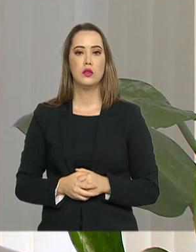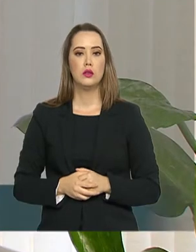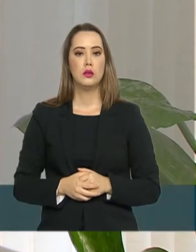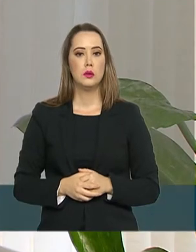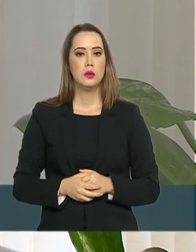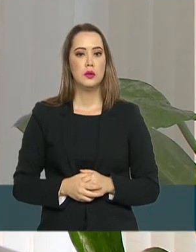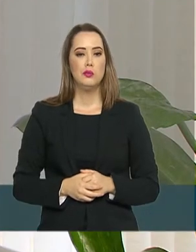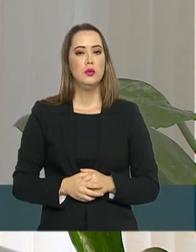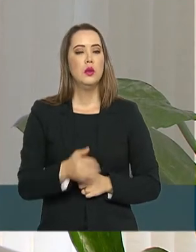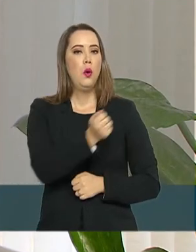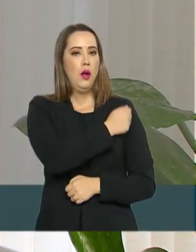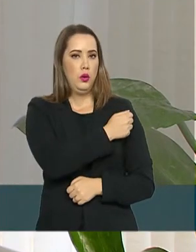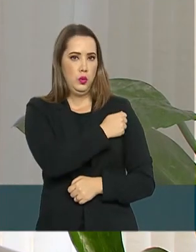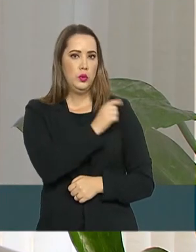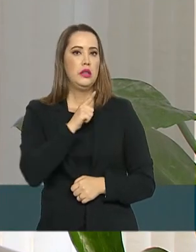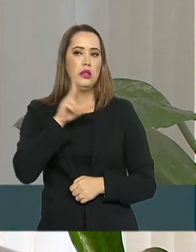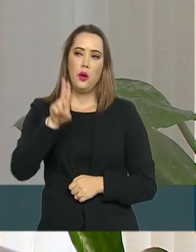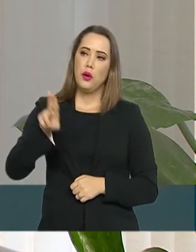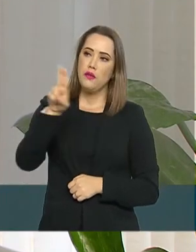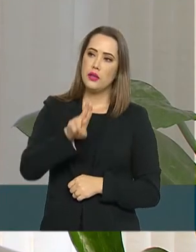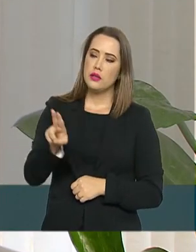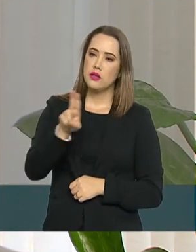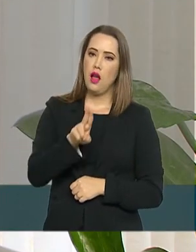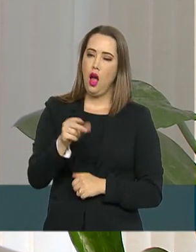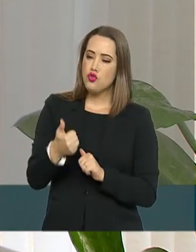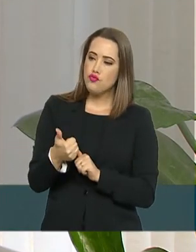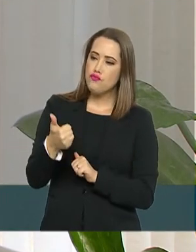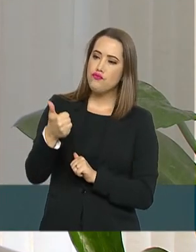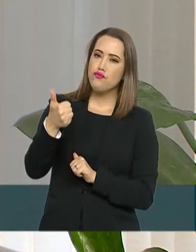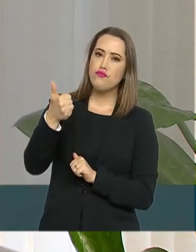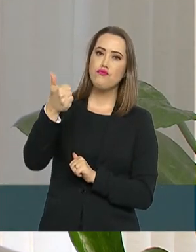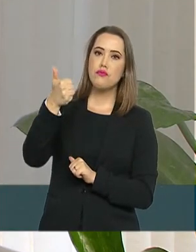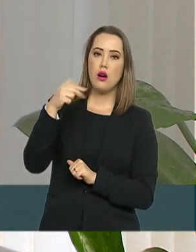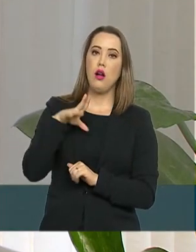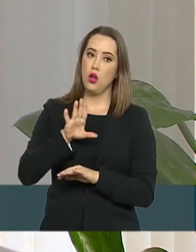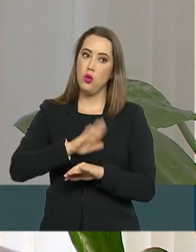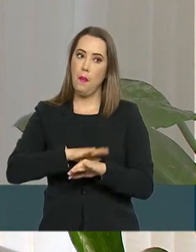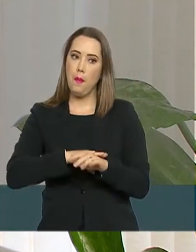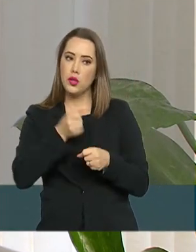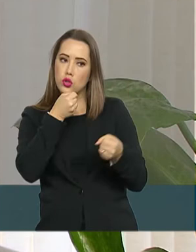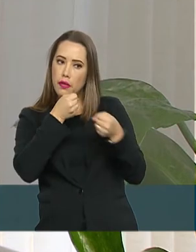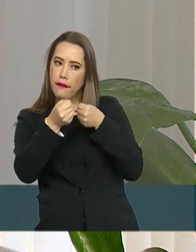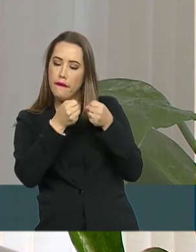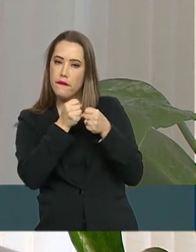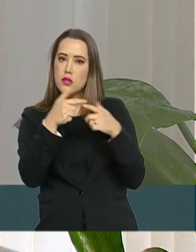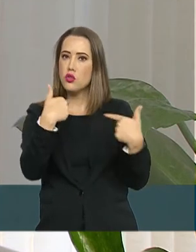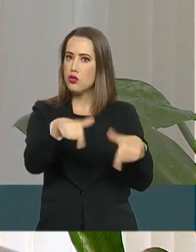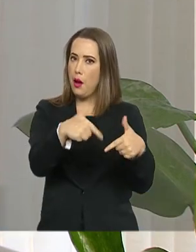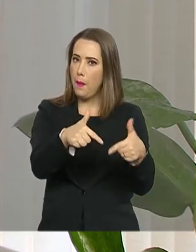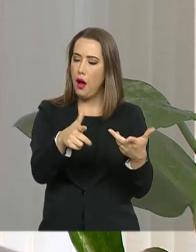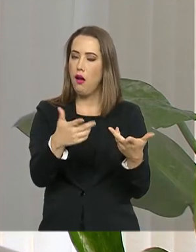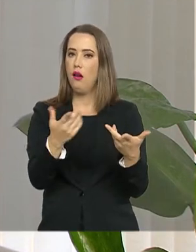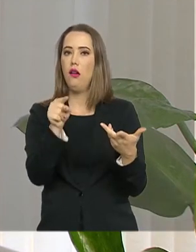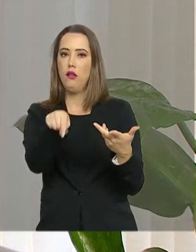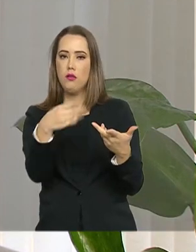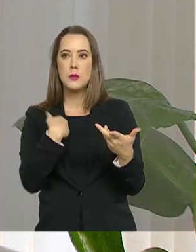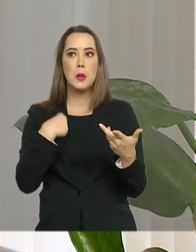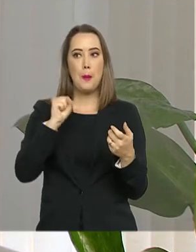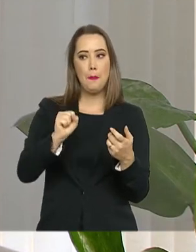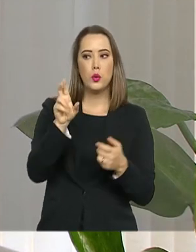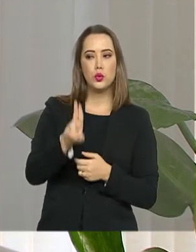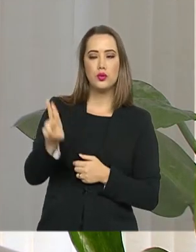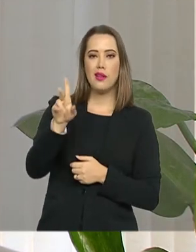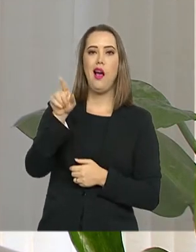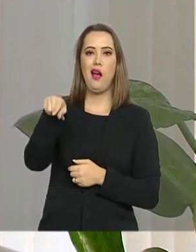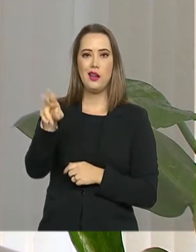tem uma instituição bem avaliada, no momento de oferta de emprego, no momento de uma conversa, de uma entrevista, ele pode